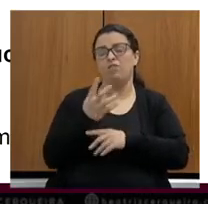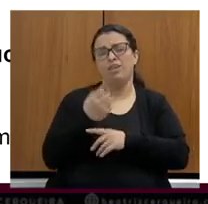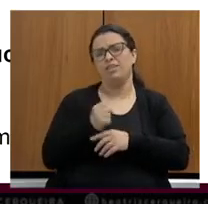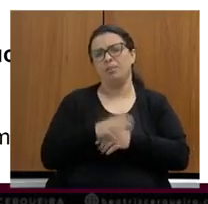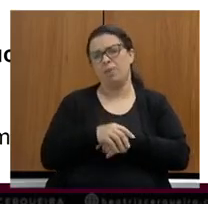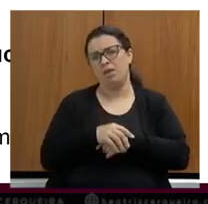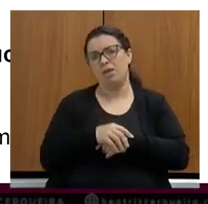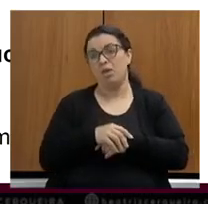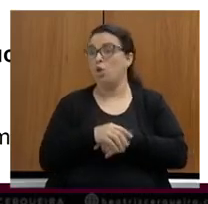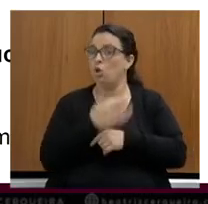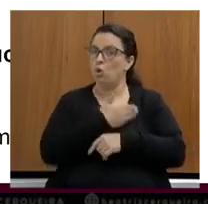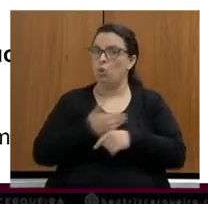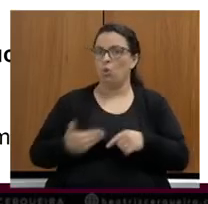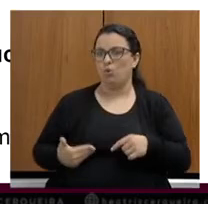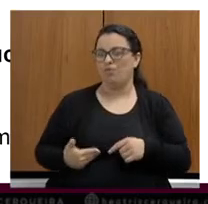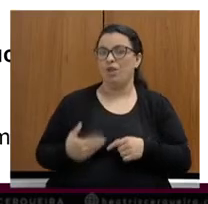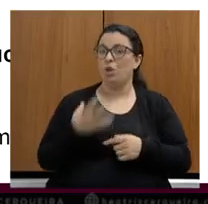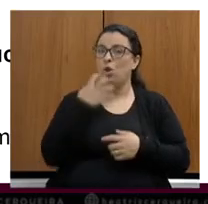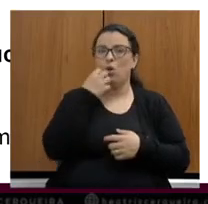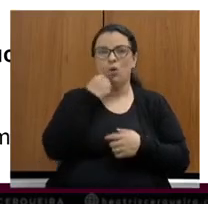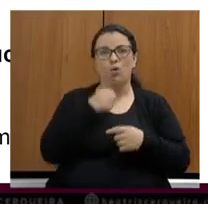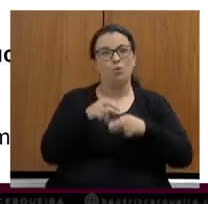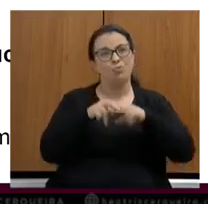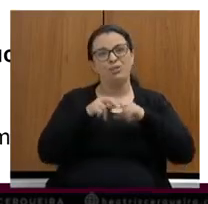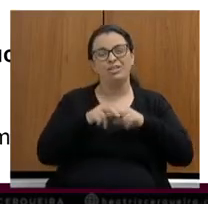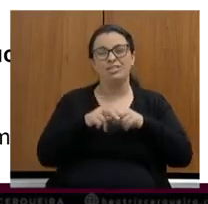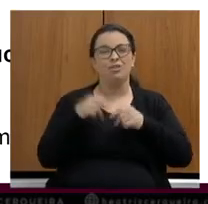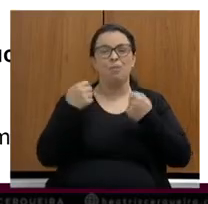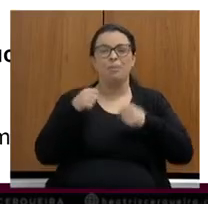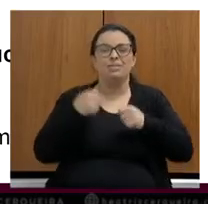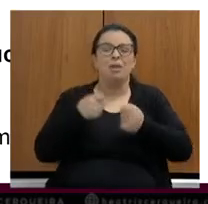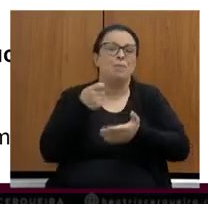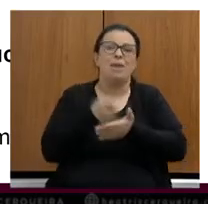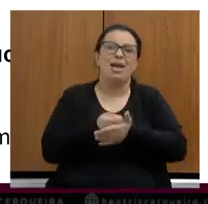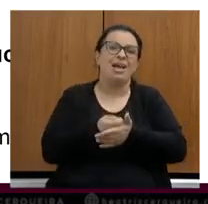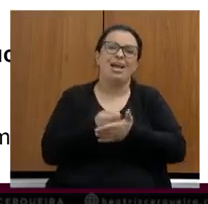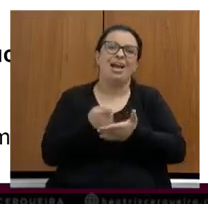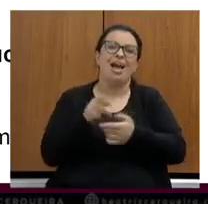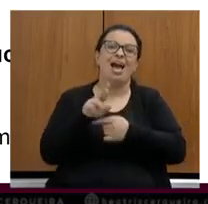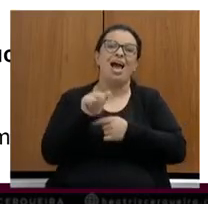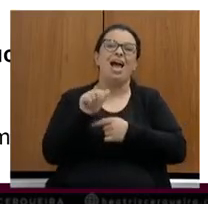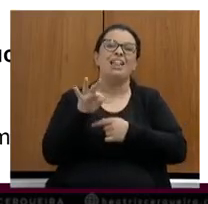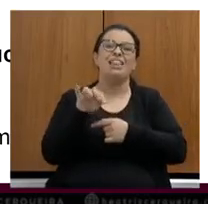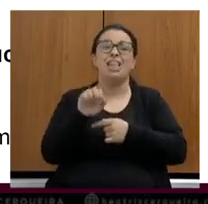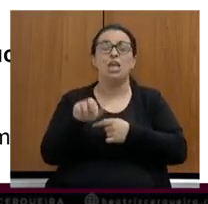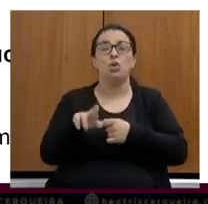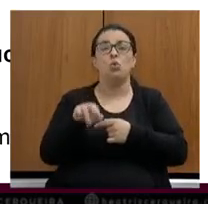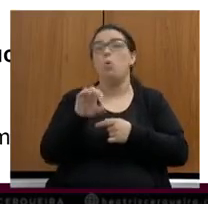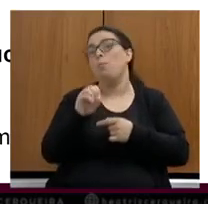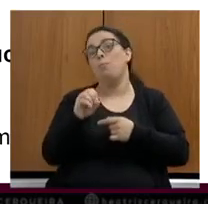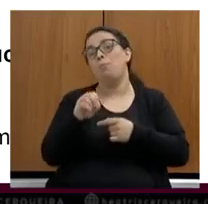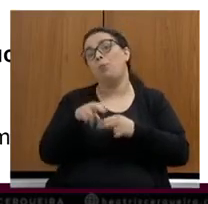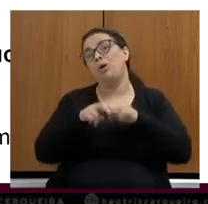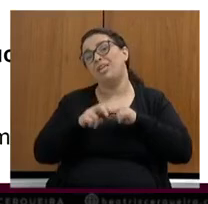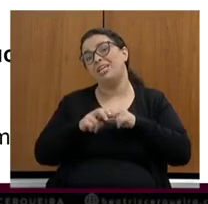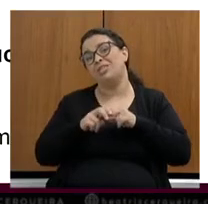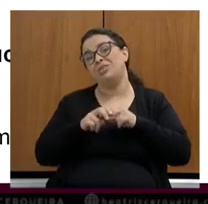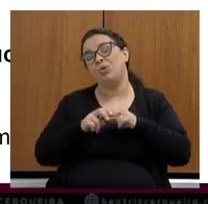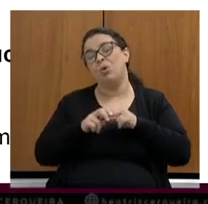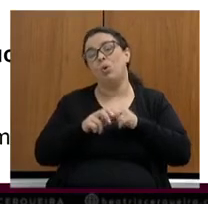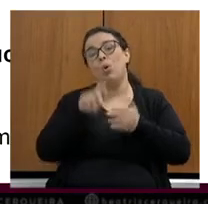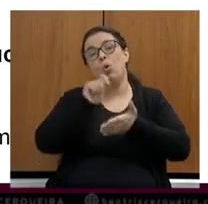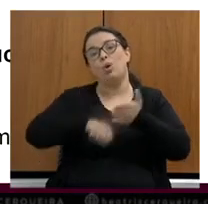precisar pagar rateio com a prorrogação dos contratos memorando 87 eu já expliquei projeto mãos dadas